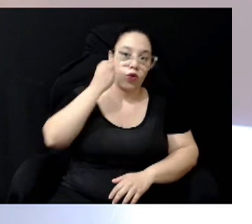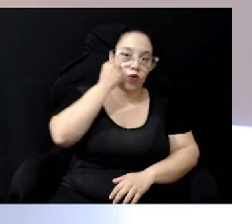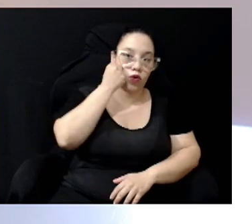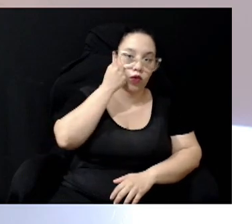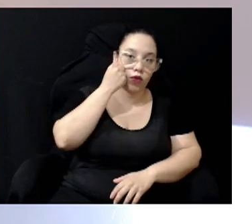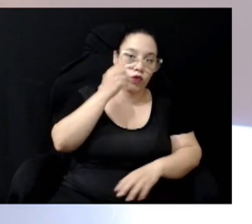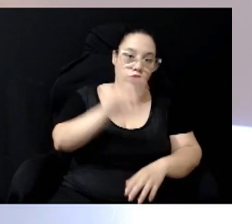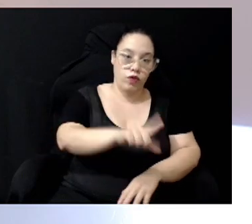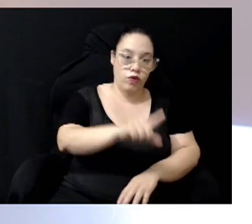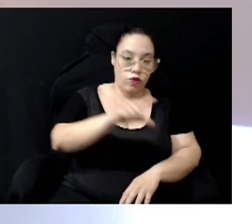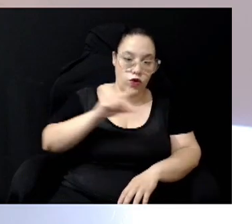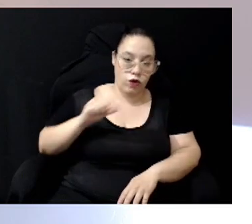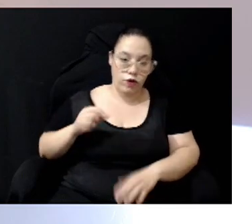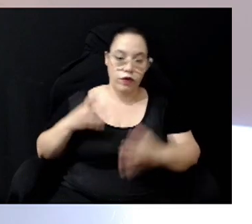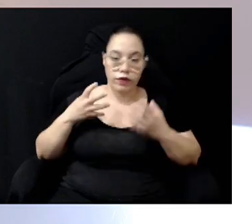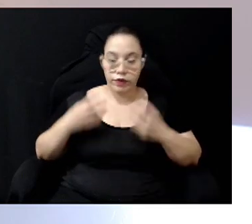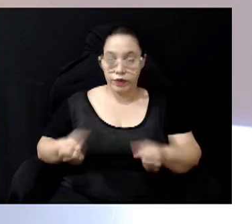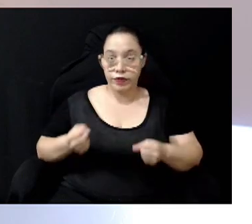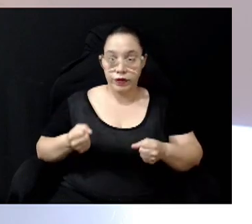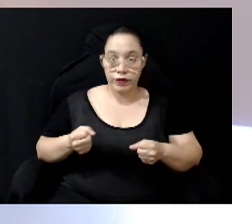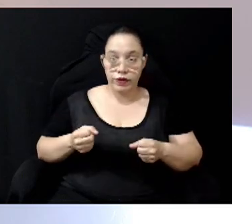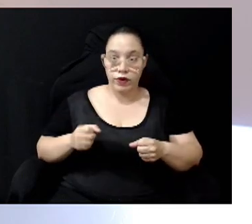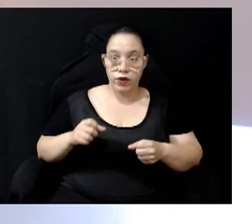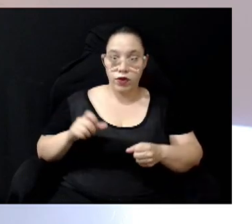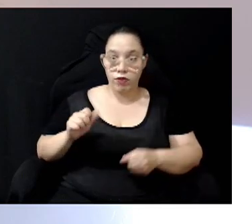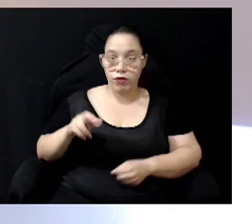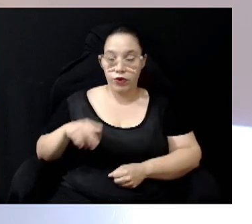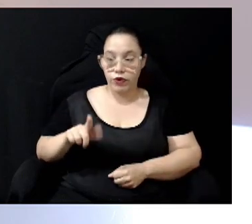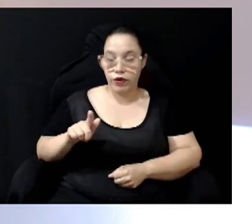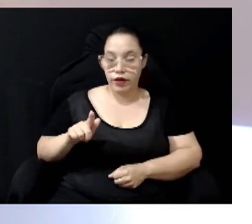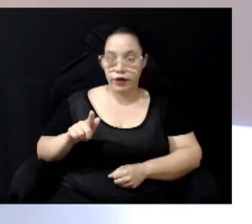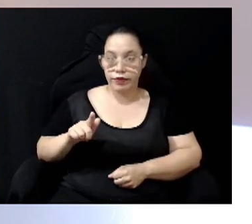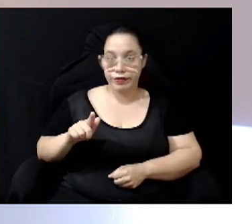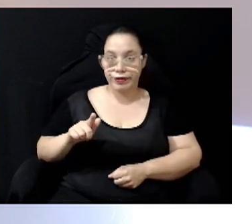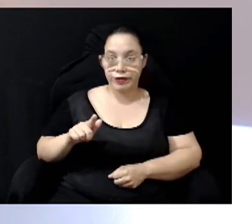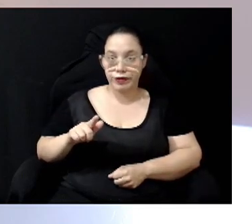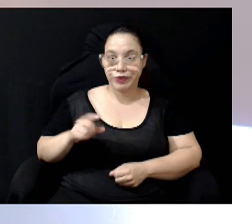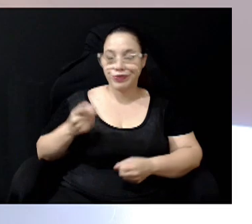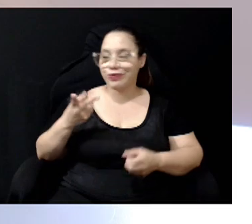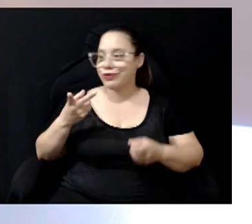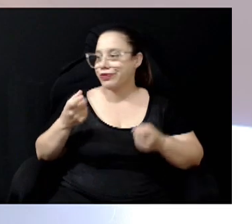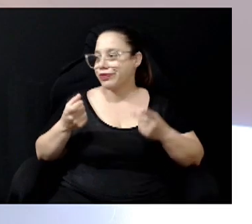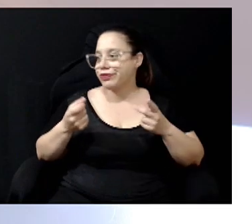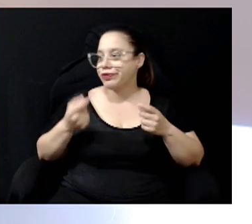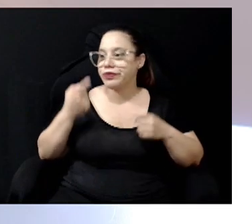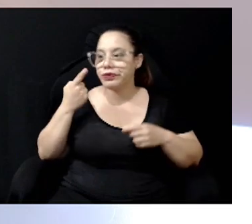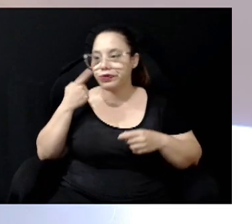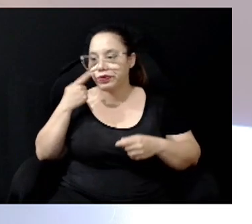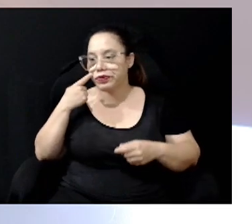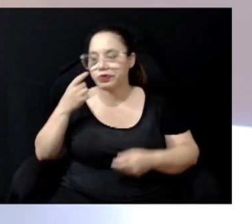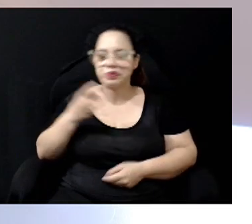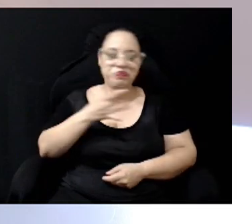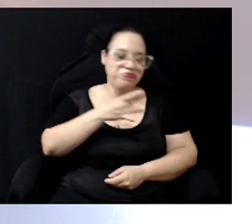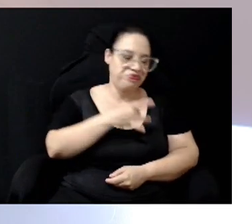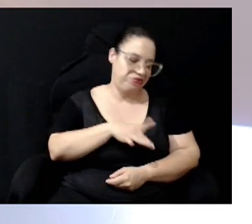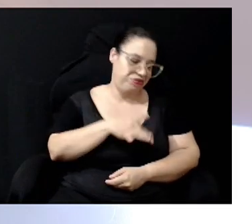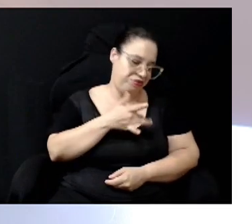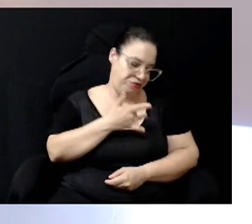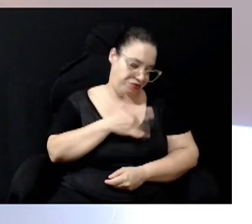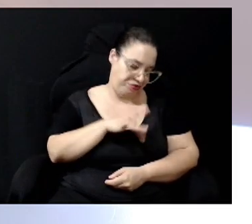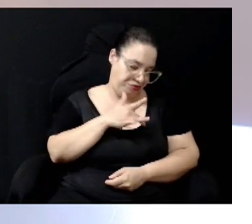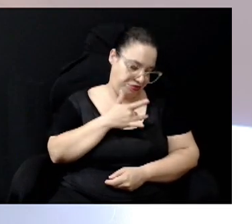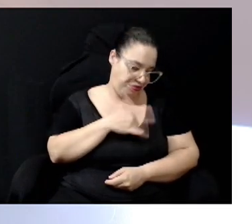que recebeu ele de uma ONG, muitas vezes a gente tem um olhar de dó e de pena para esses animais. Porque muitos passaram